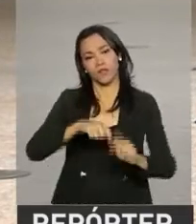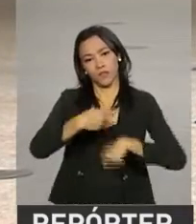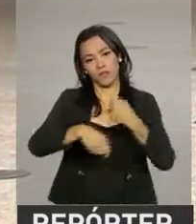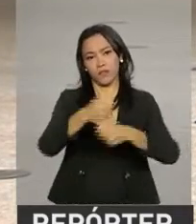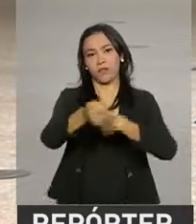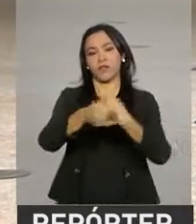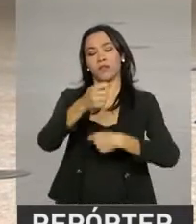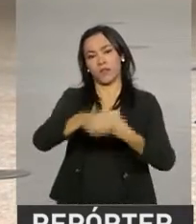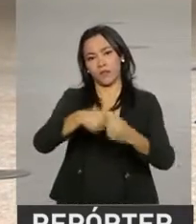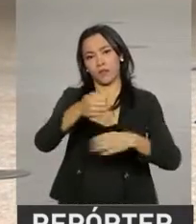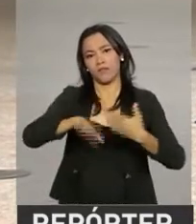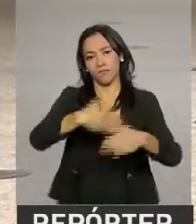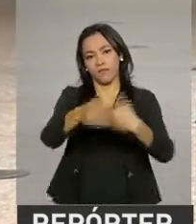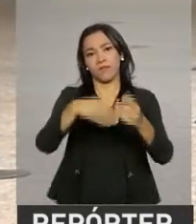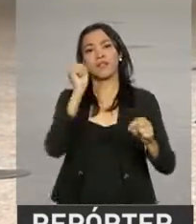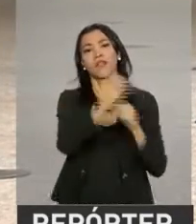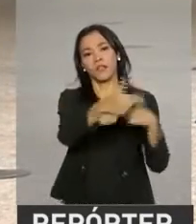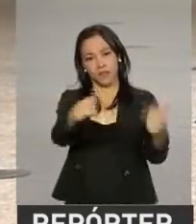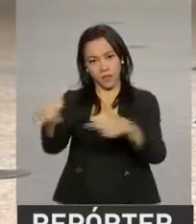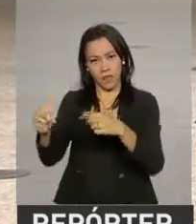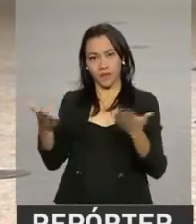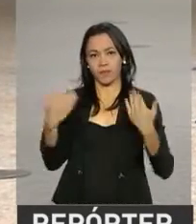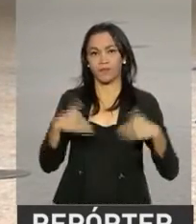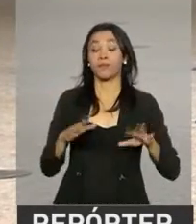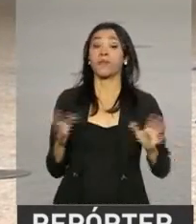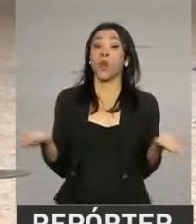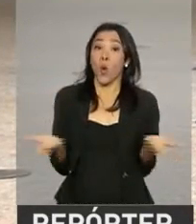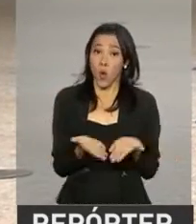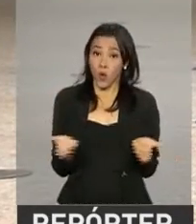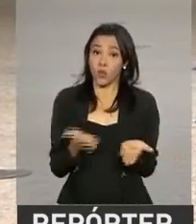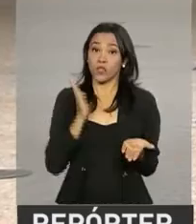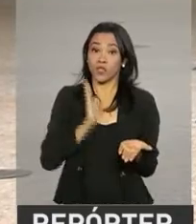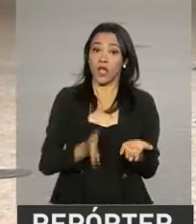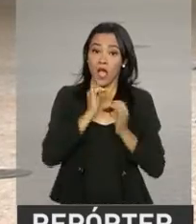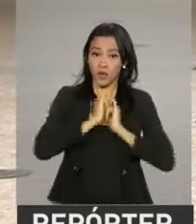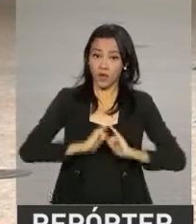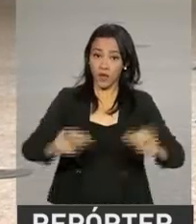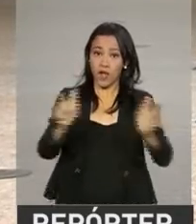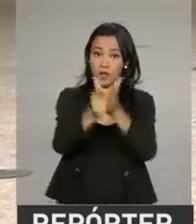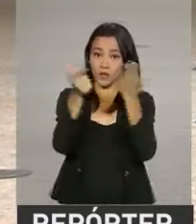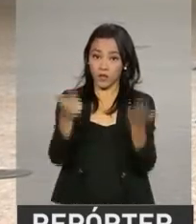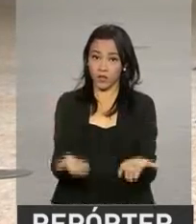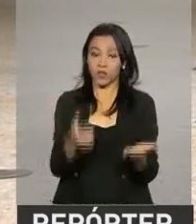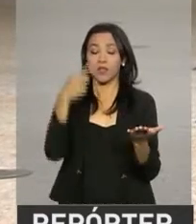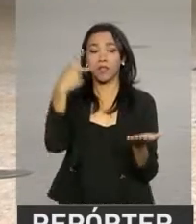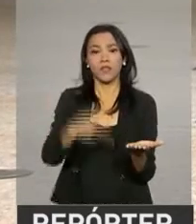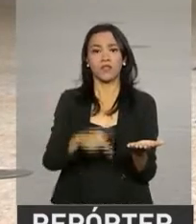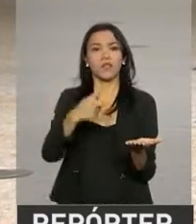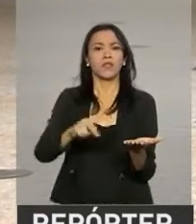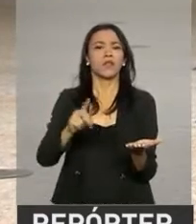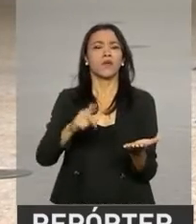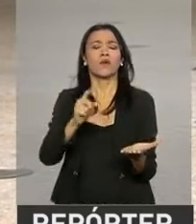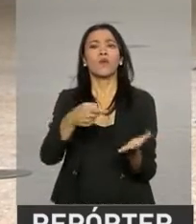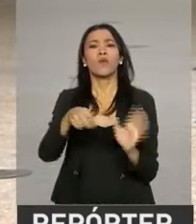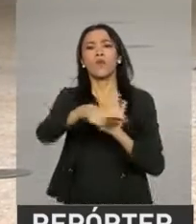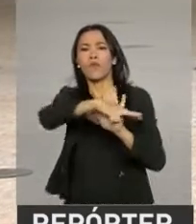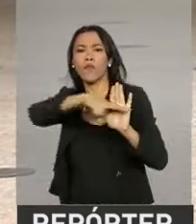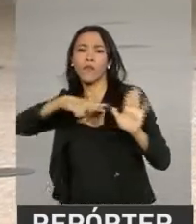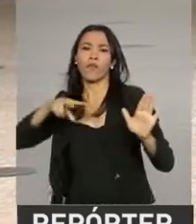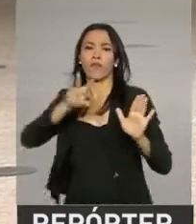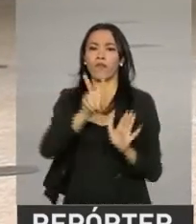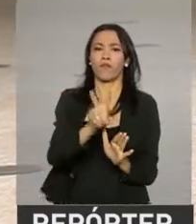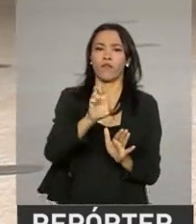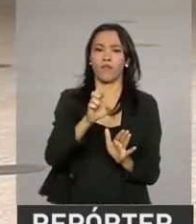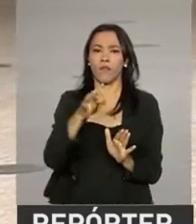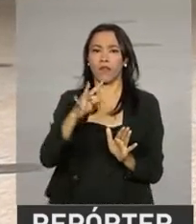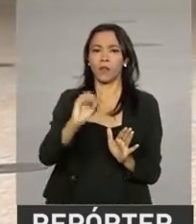empregos bom e hoje Zé Luís no Diário Oficial da União foi publicado o veto integral do presidente Michel Temer ao